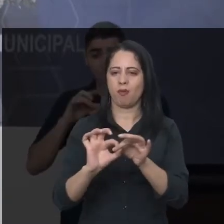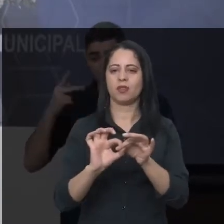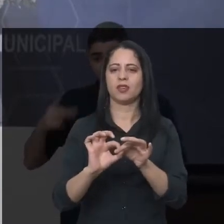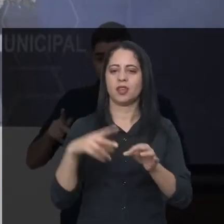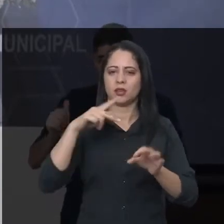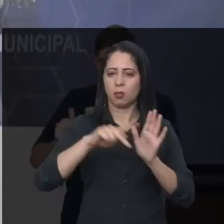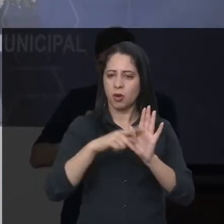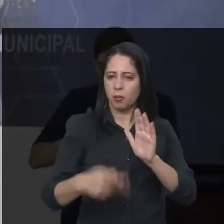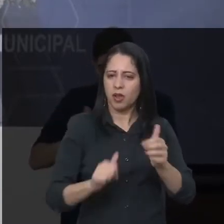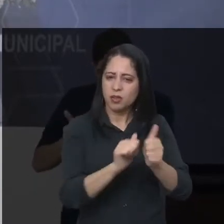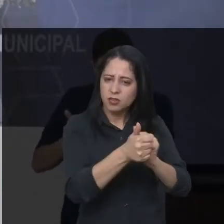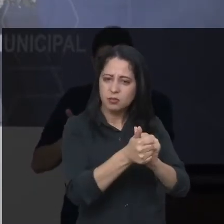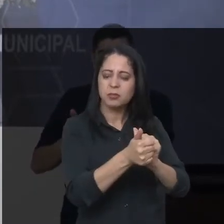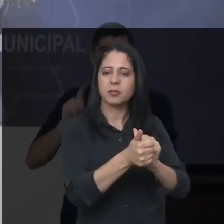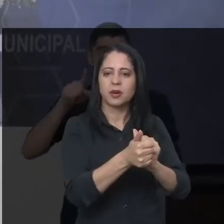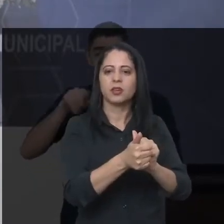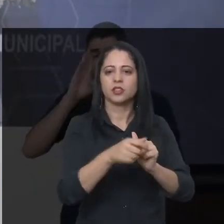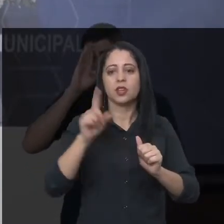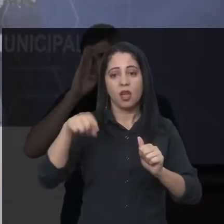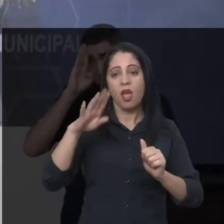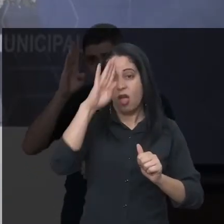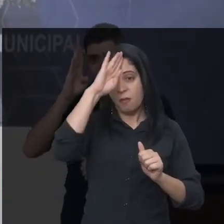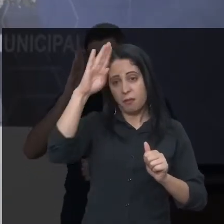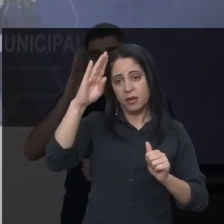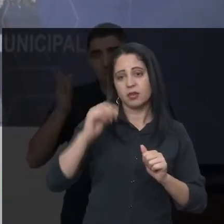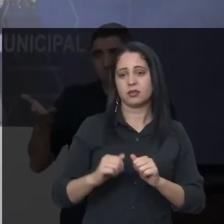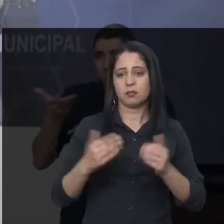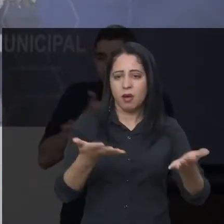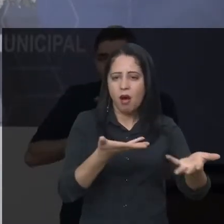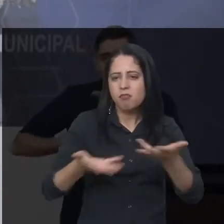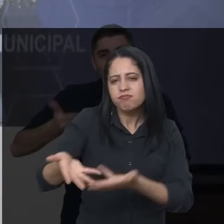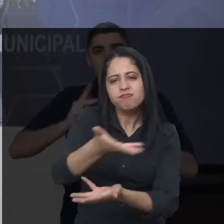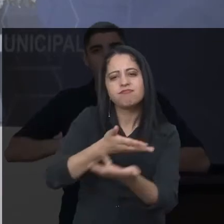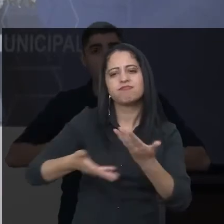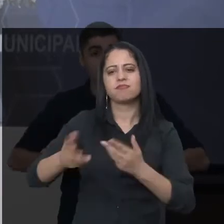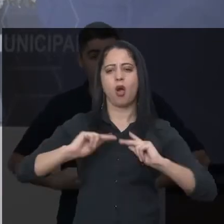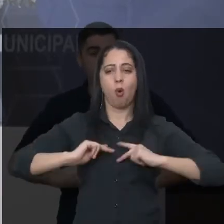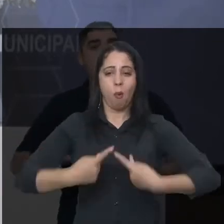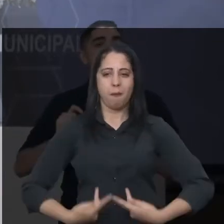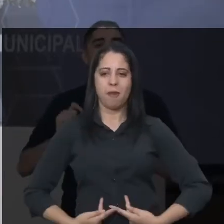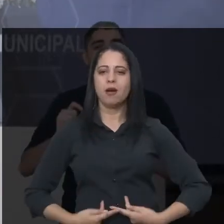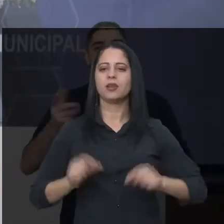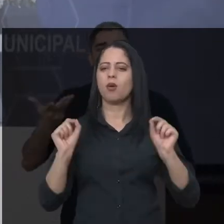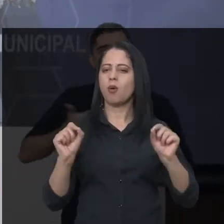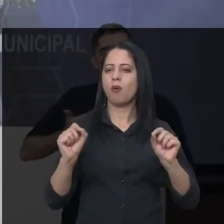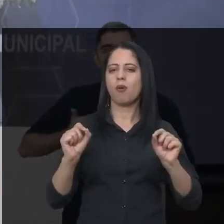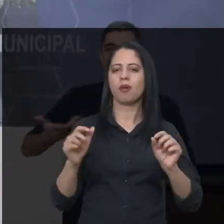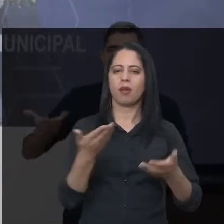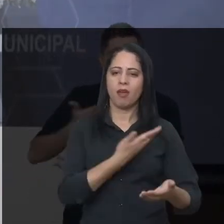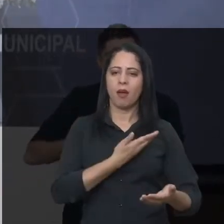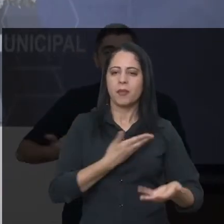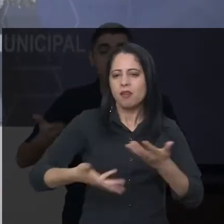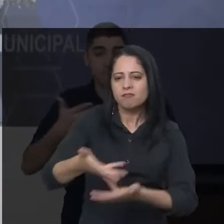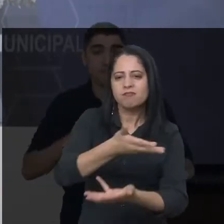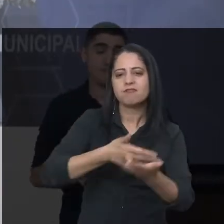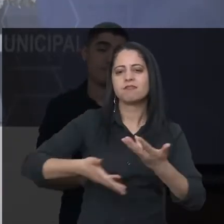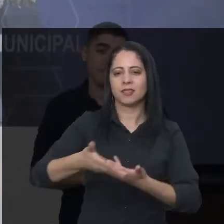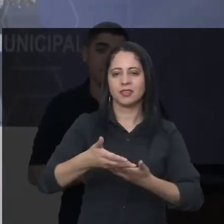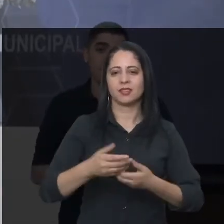fio condutor das relações humanas, né? De amizade. E eu quero